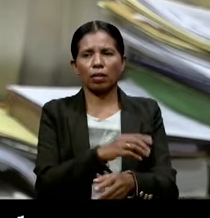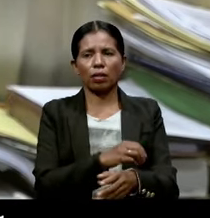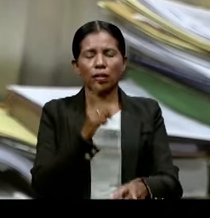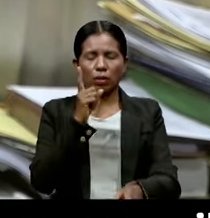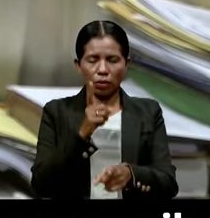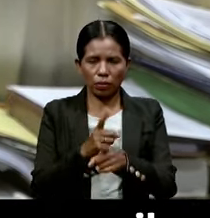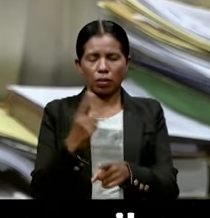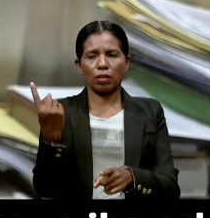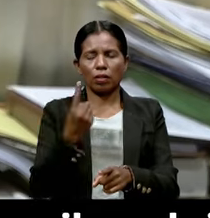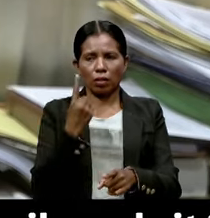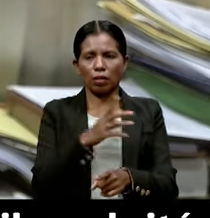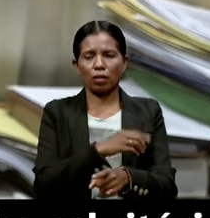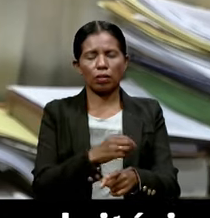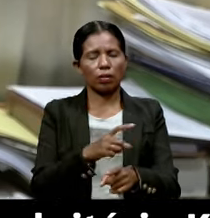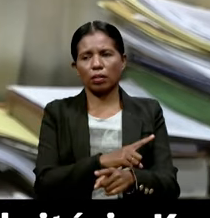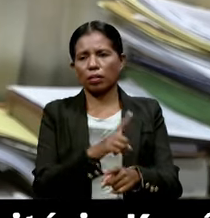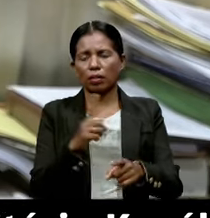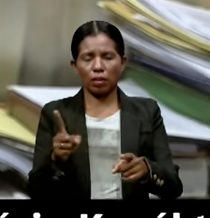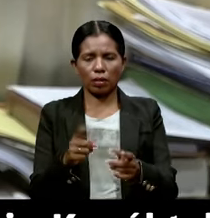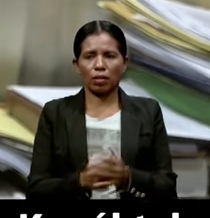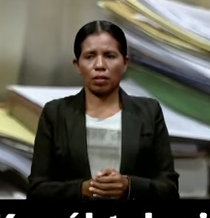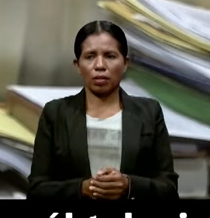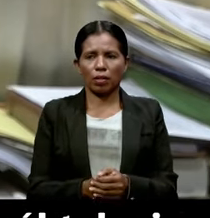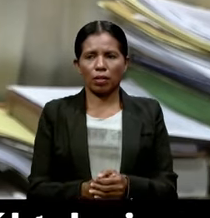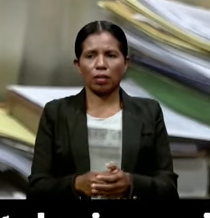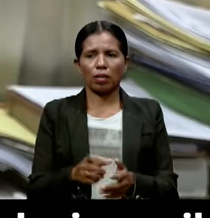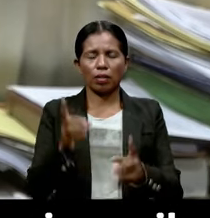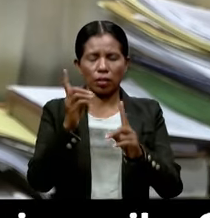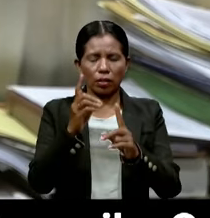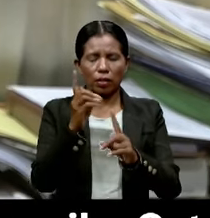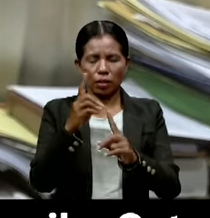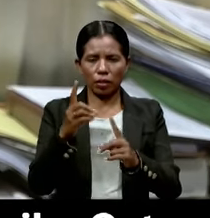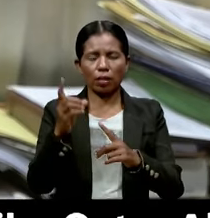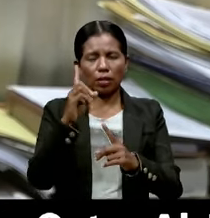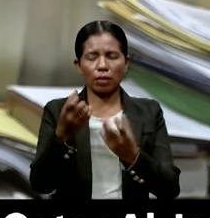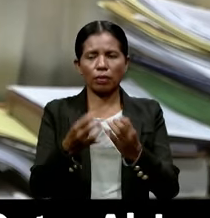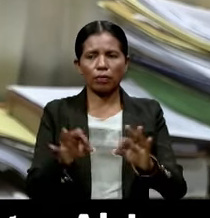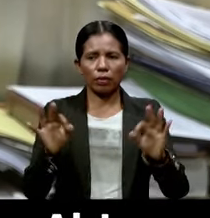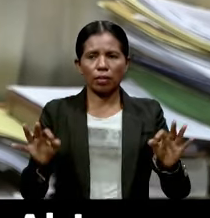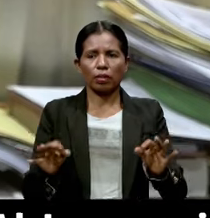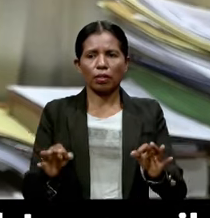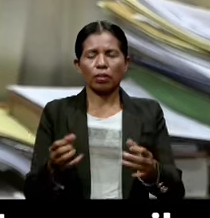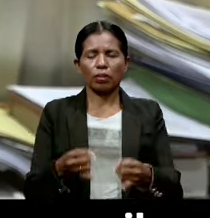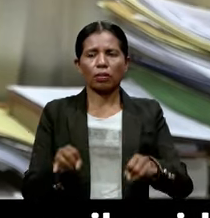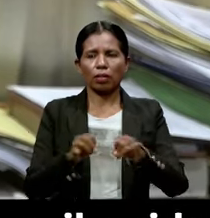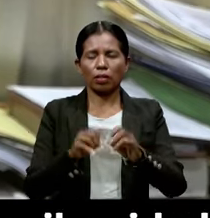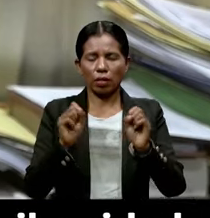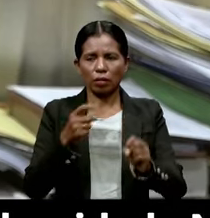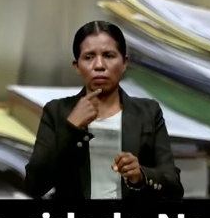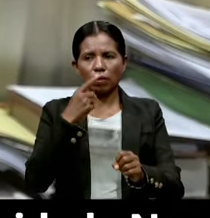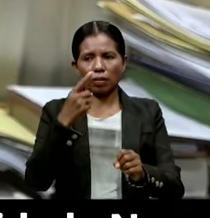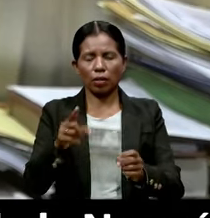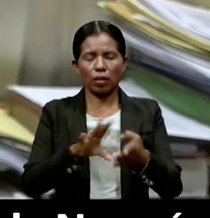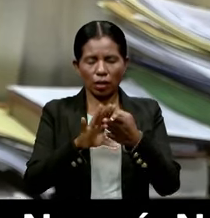é permanente. Se é permanente, se é termo certo, o termo ainda não tem que rotar. Então, instituição e obrigação a fazer. Nem é